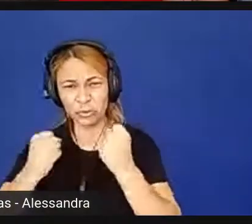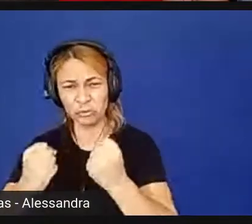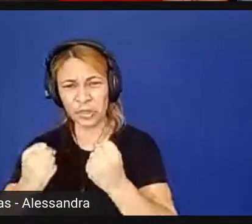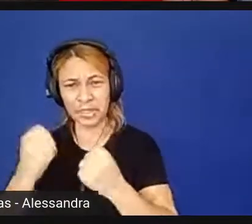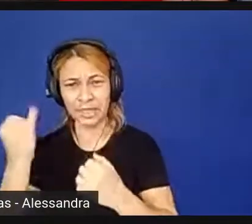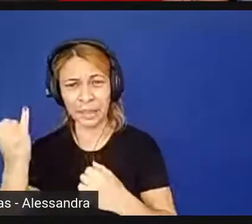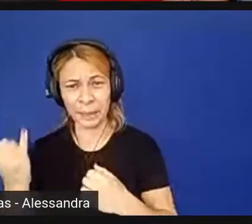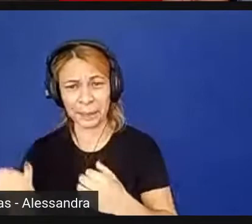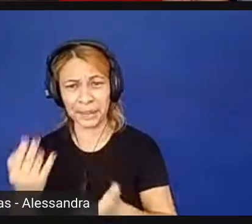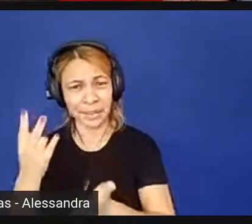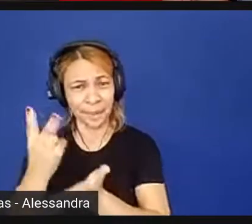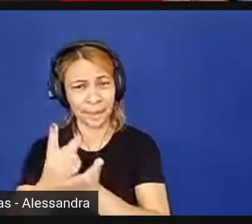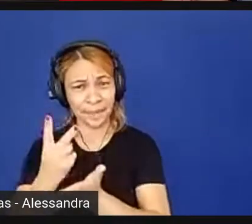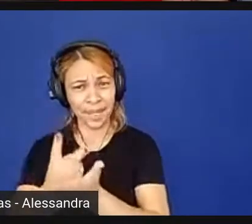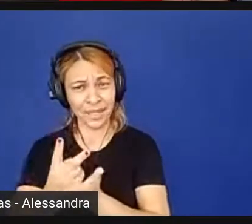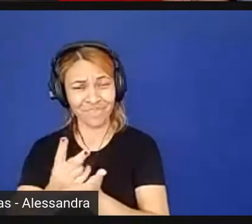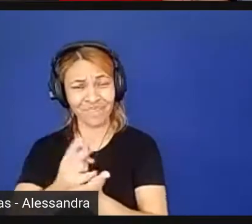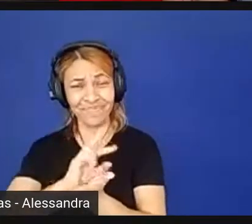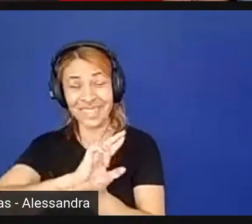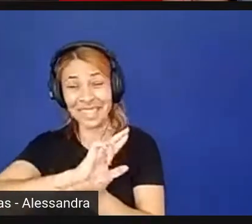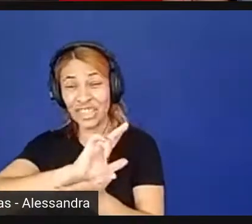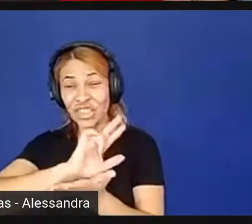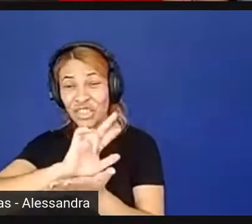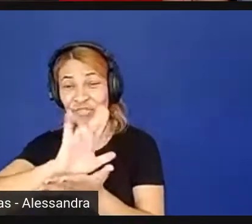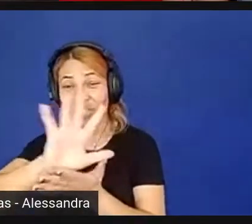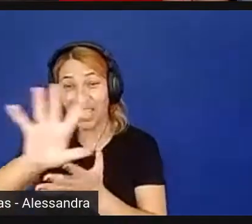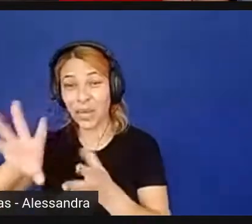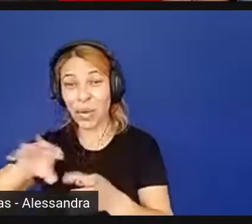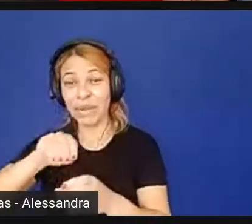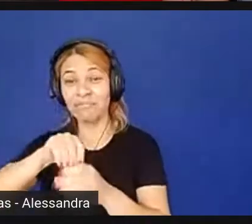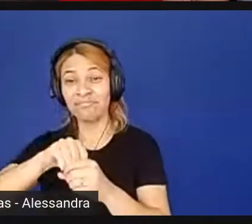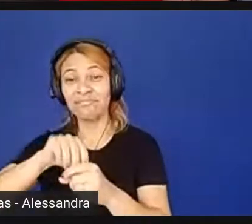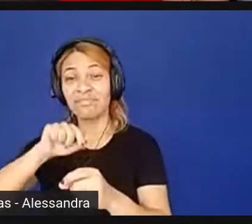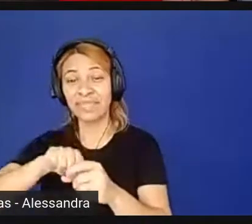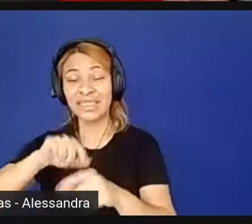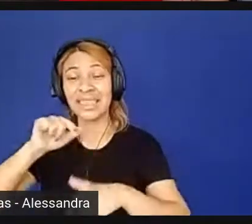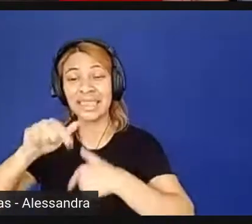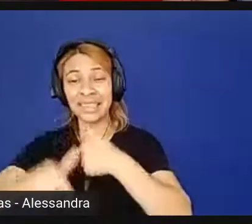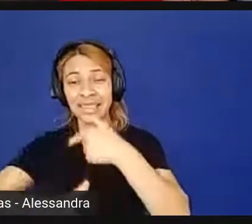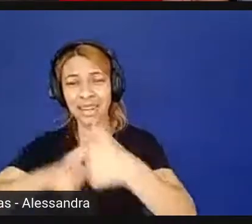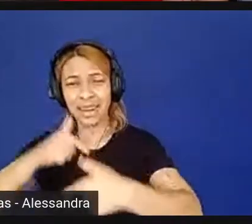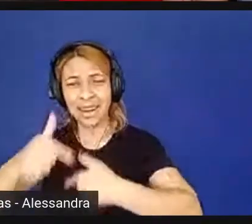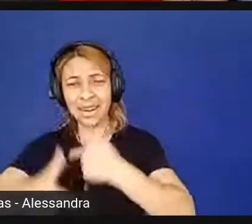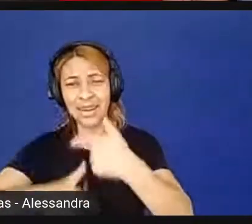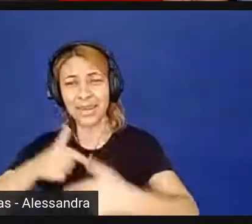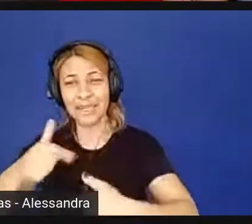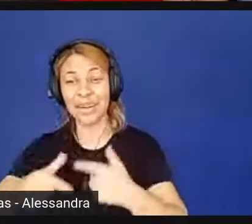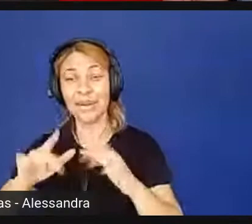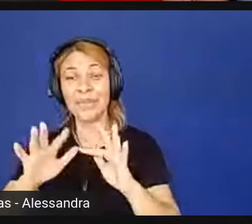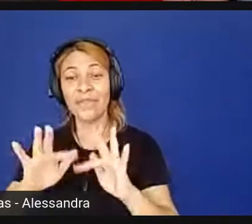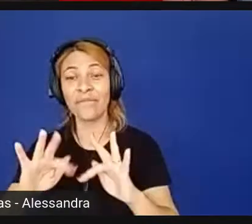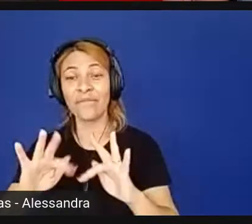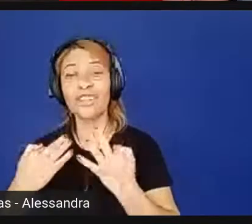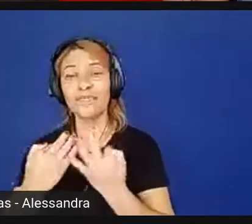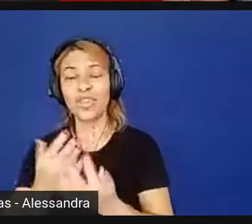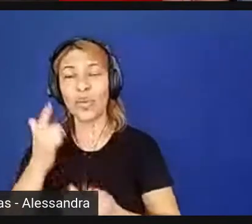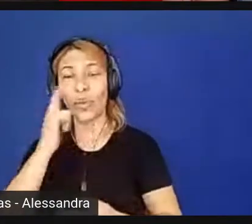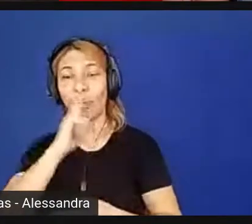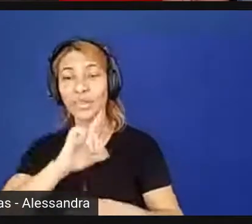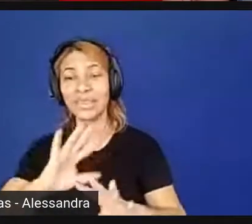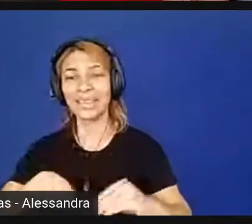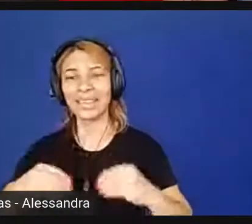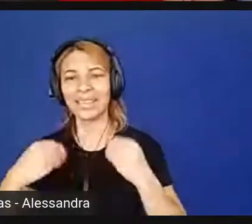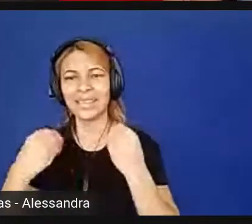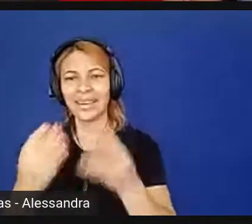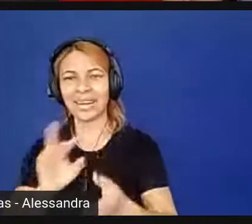São diversas dimensões que juntas têm que trabalhar para que junto a gente e família consiga entregar aquele resultado, mas a gente tem metas muito